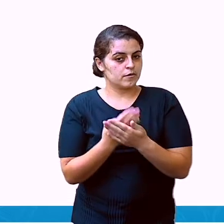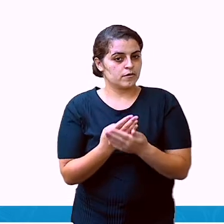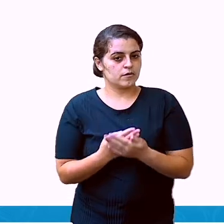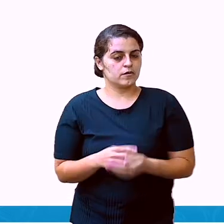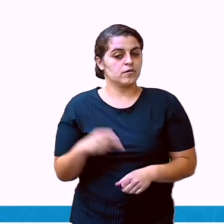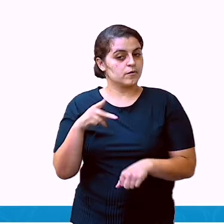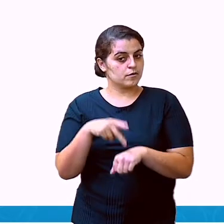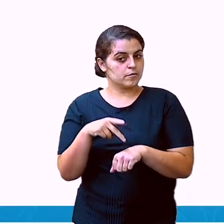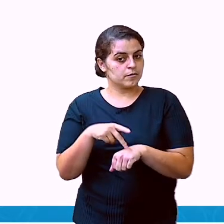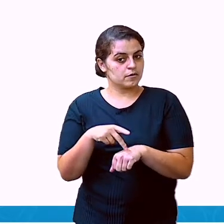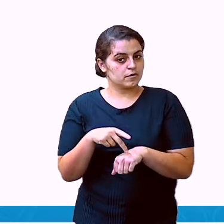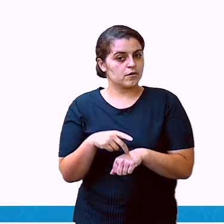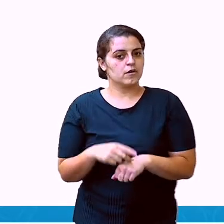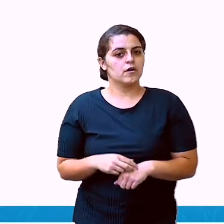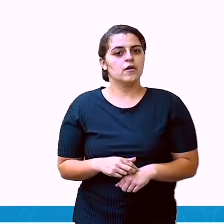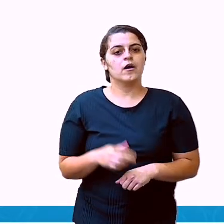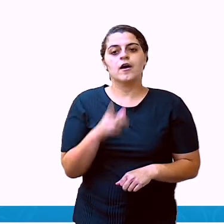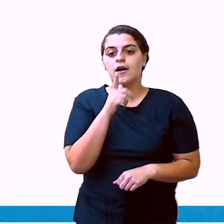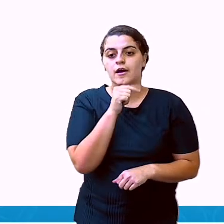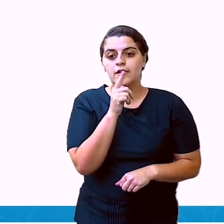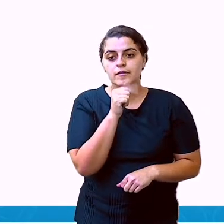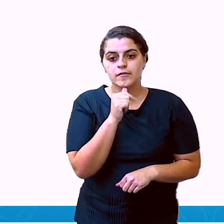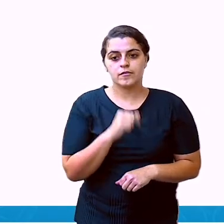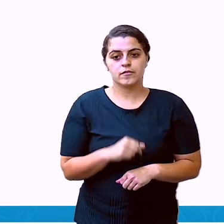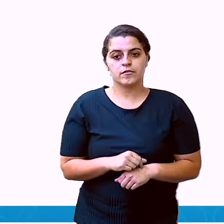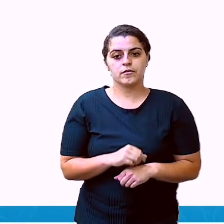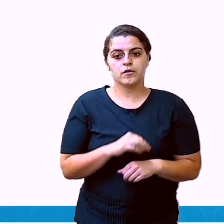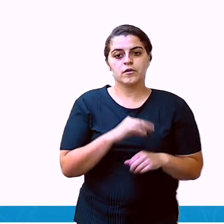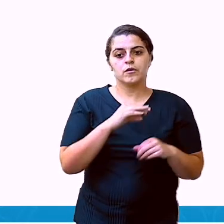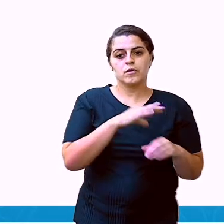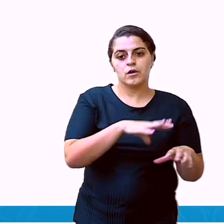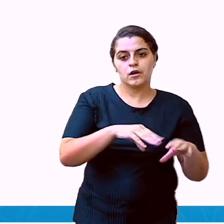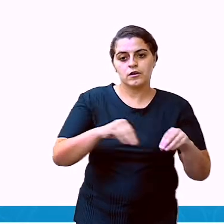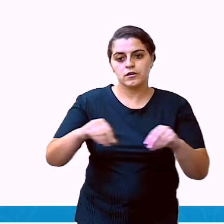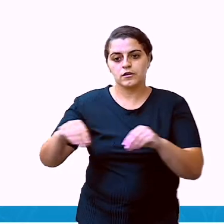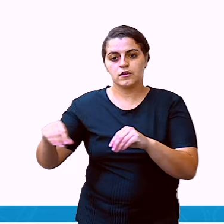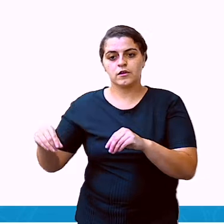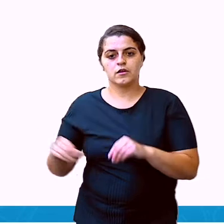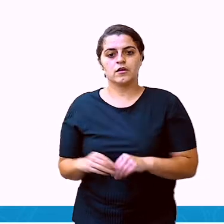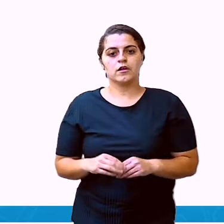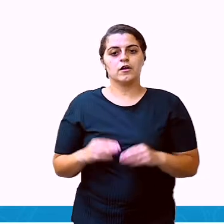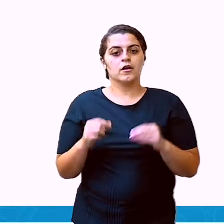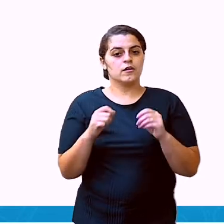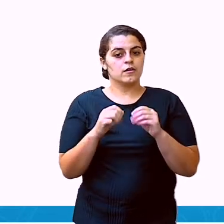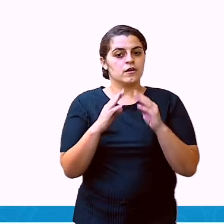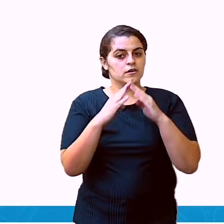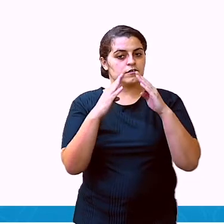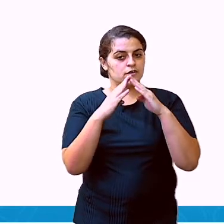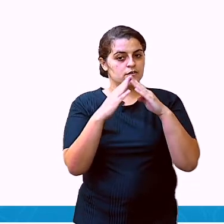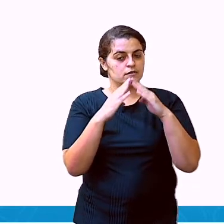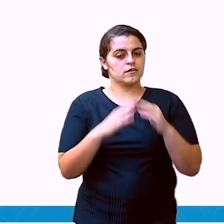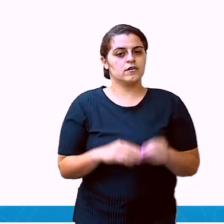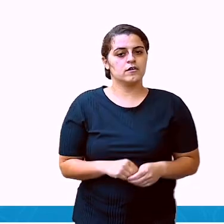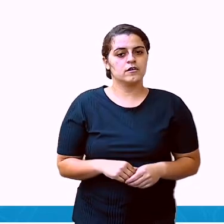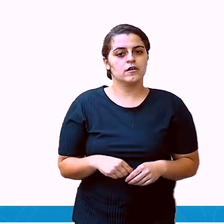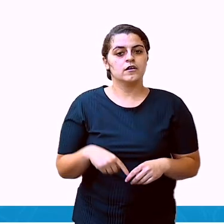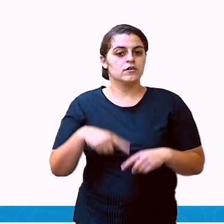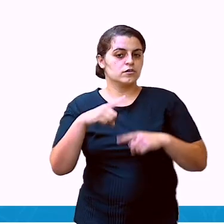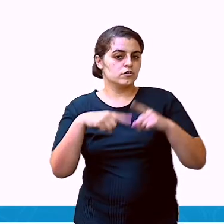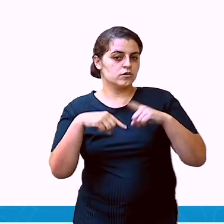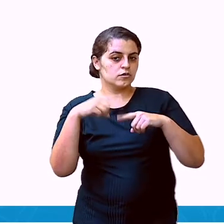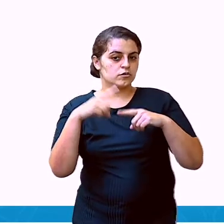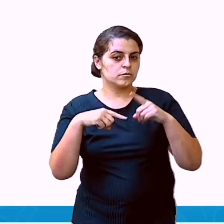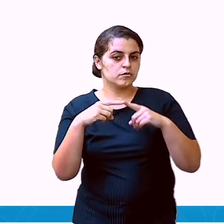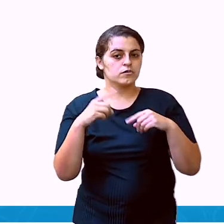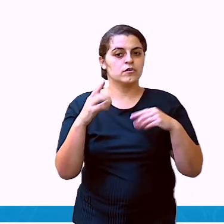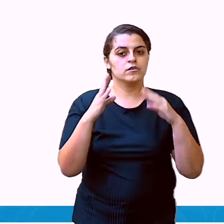as pedras, a água, o solo, as construções e os eletrodomésticos